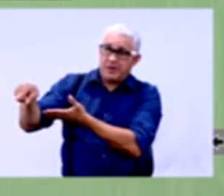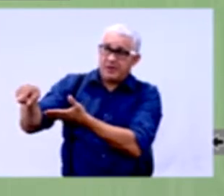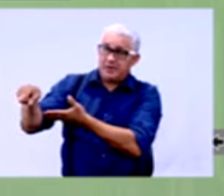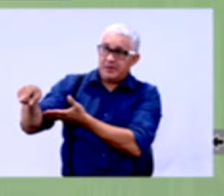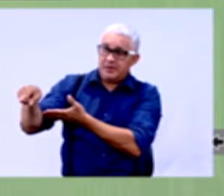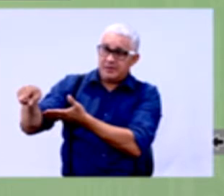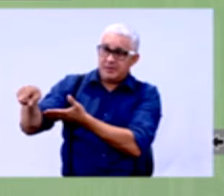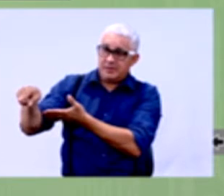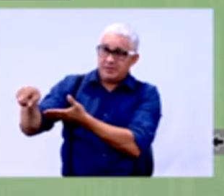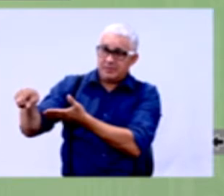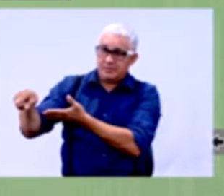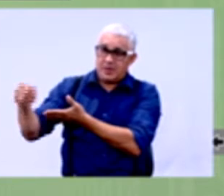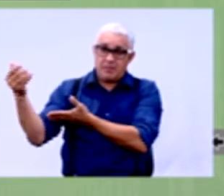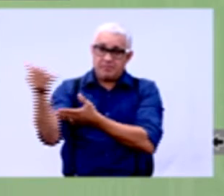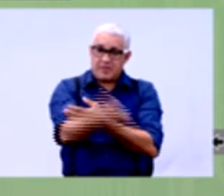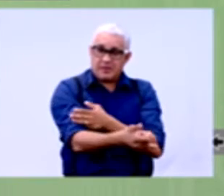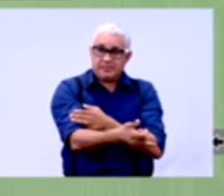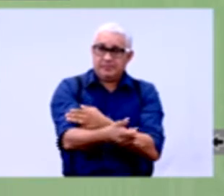passou.